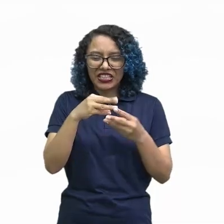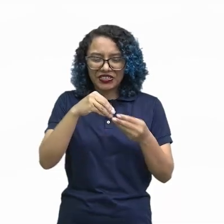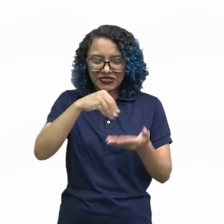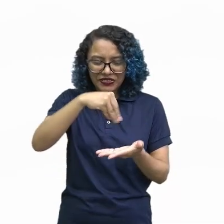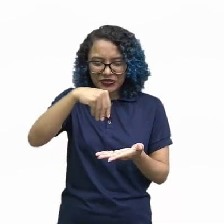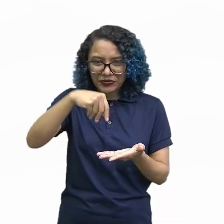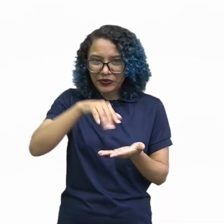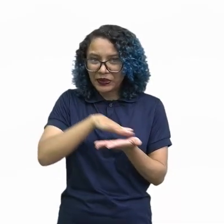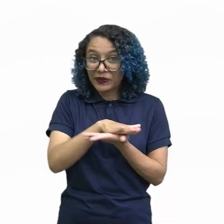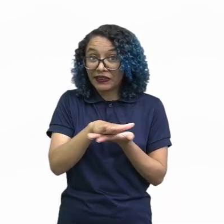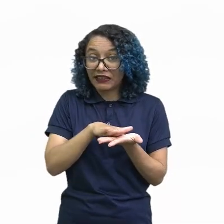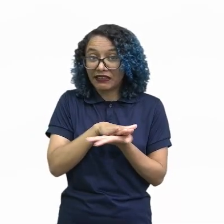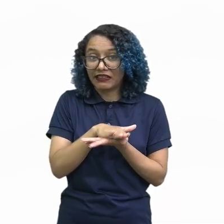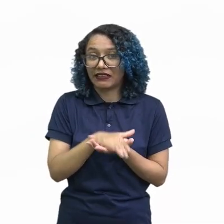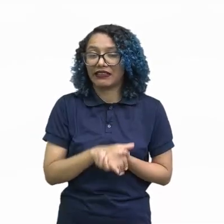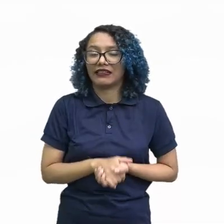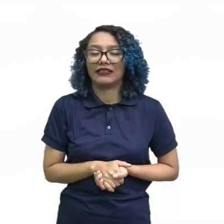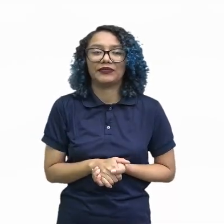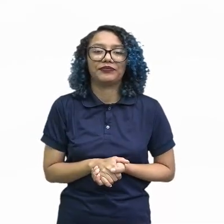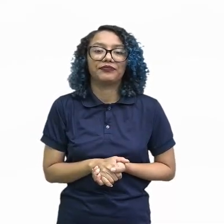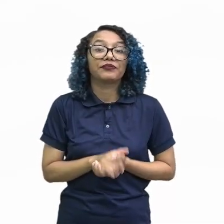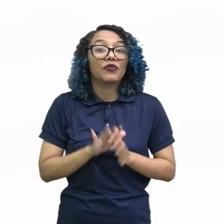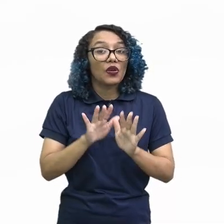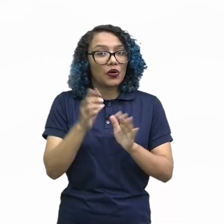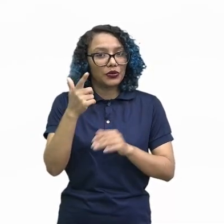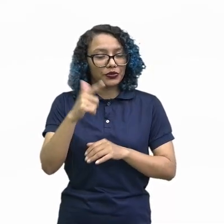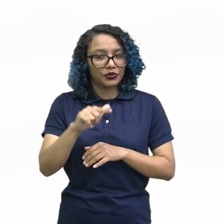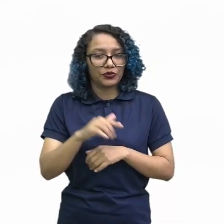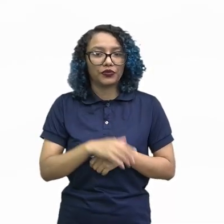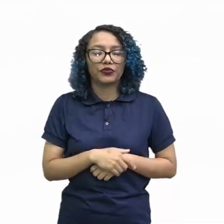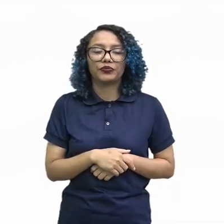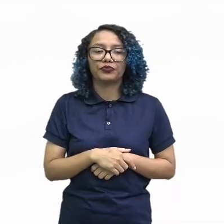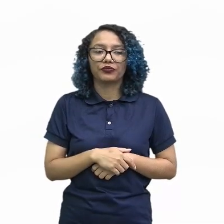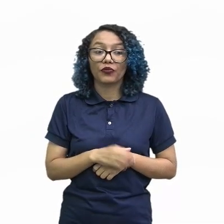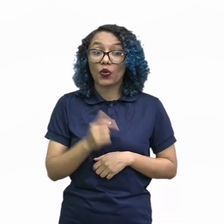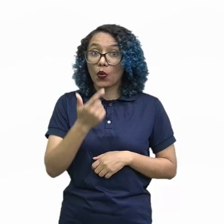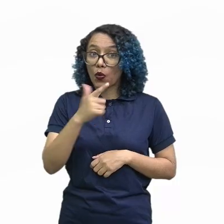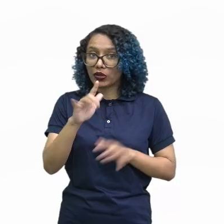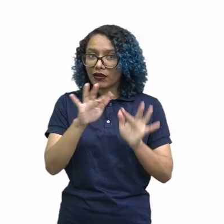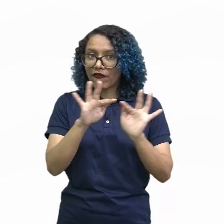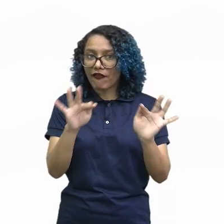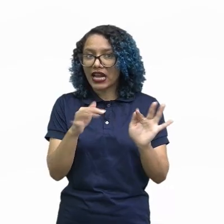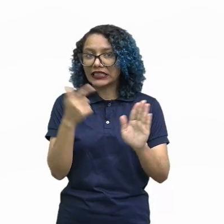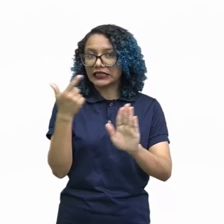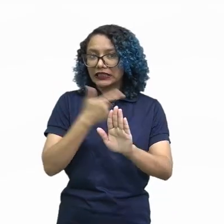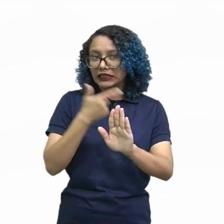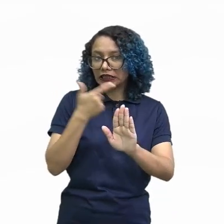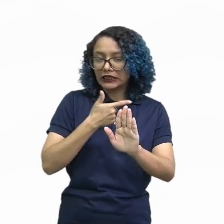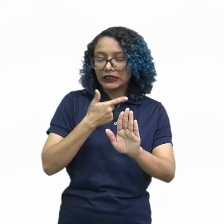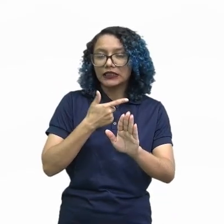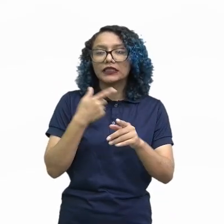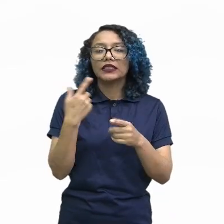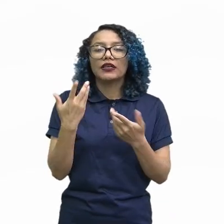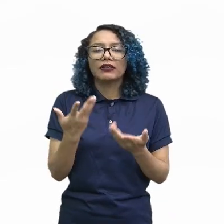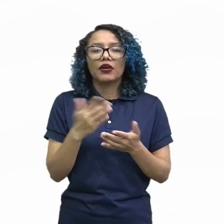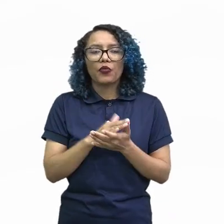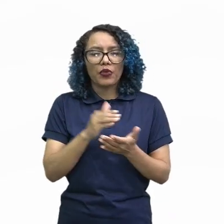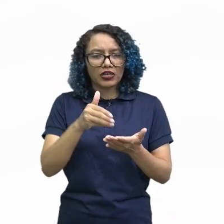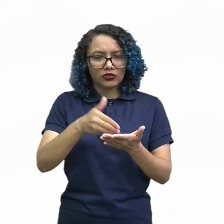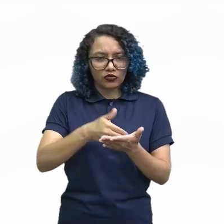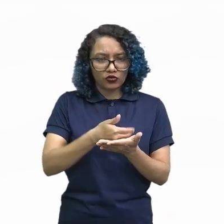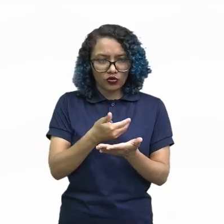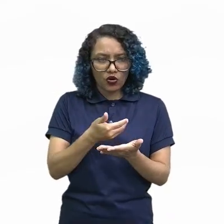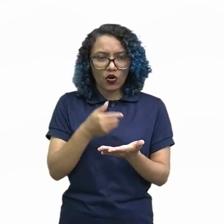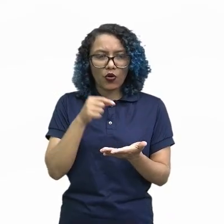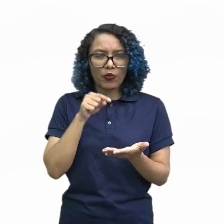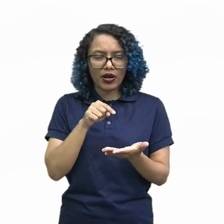tempero. Então pensem aqui comigo, pessoal, mais uma vez um enunciado irônico. Como uma sopa que